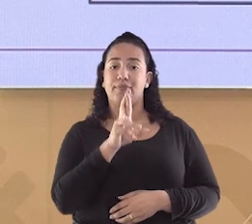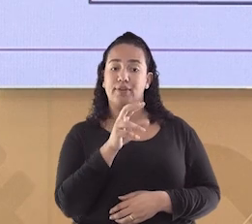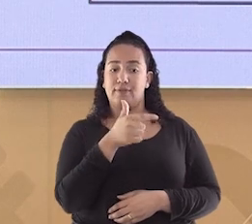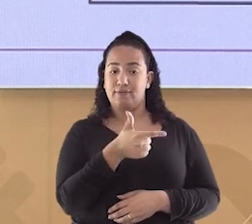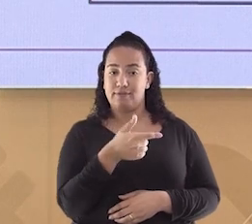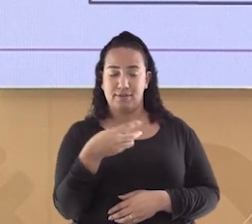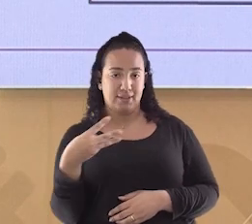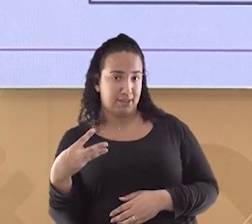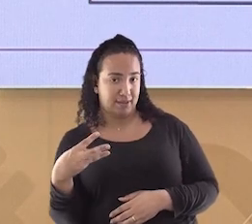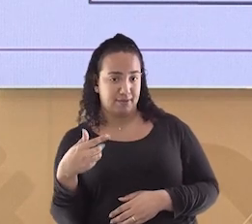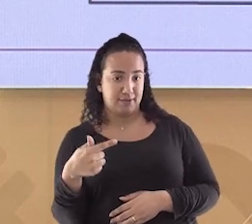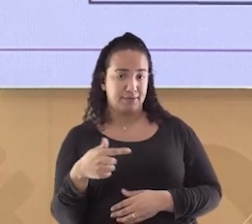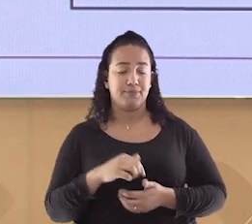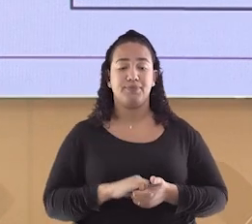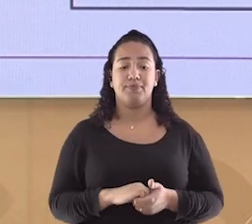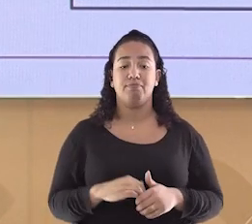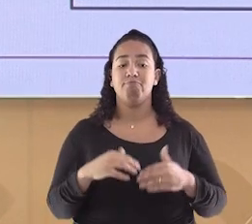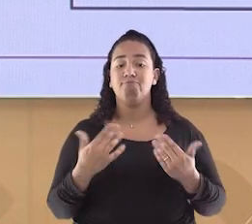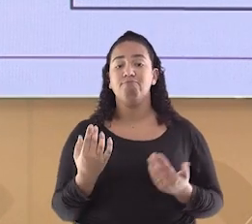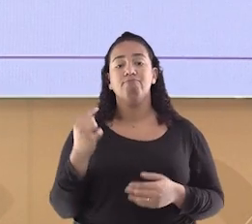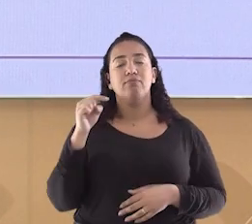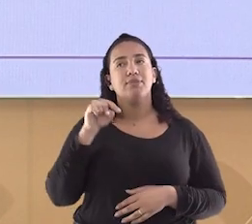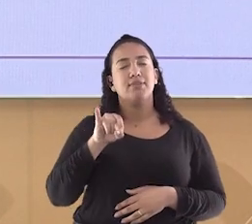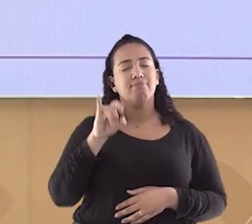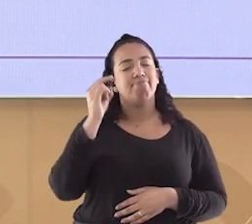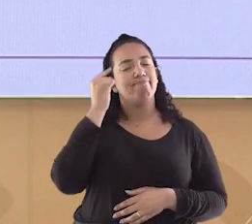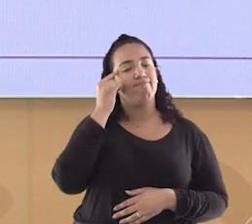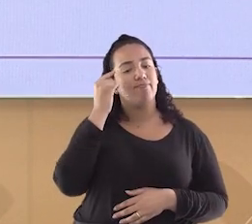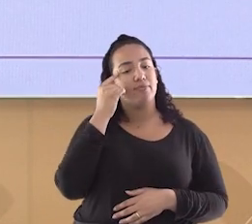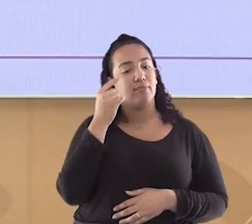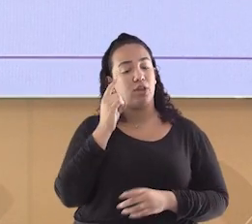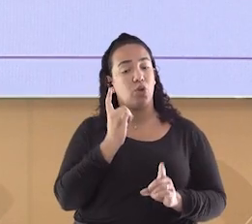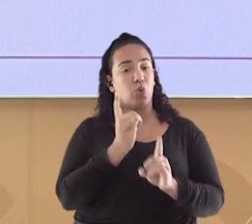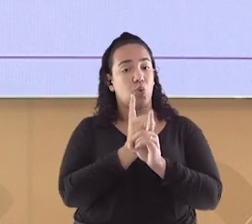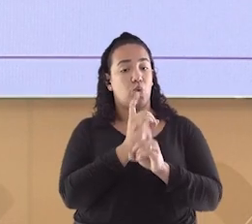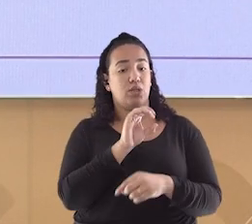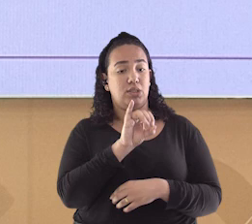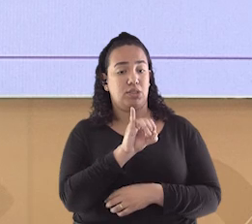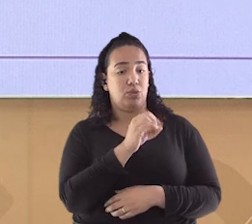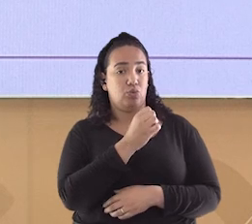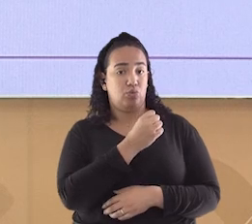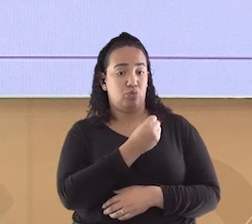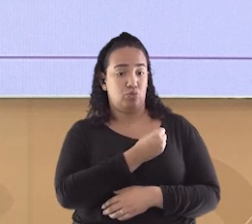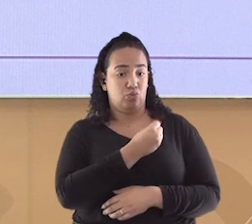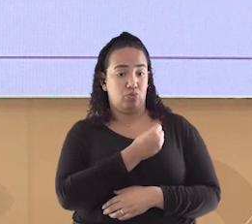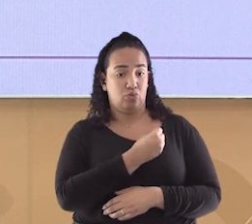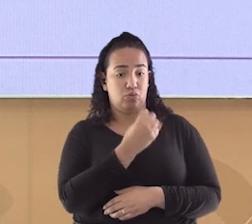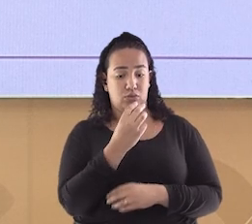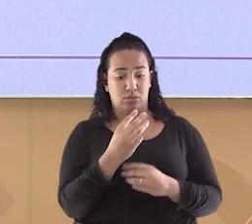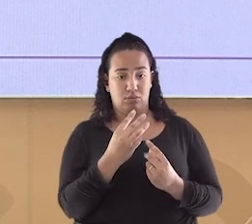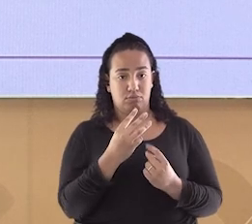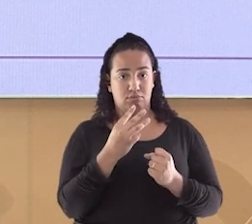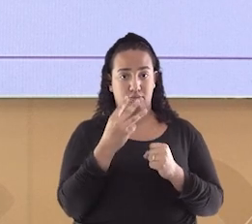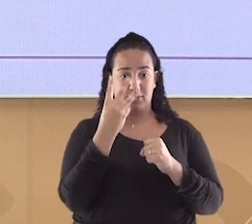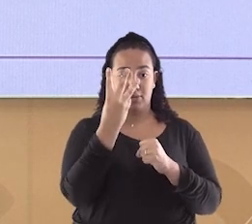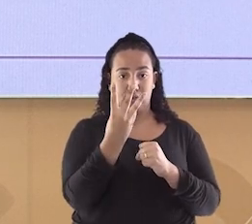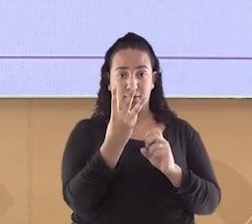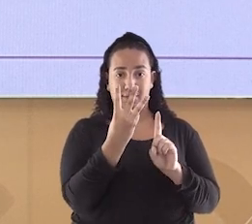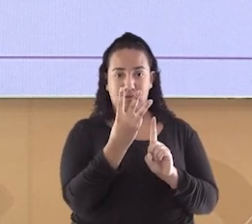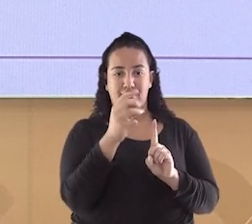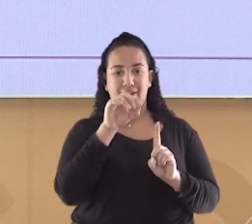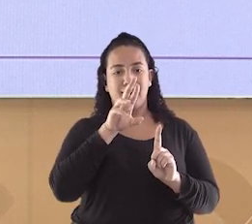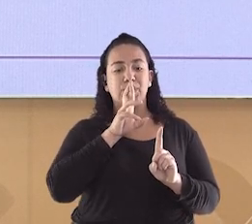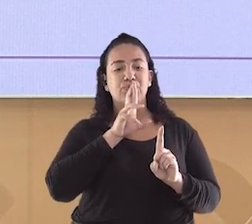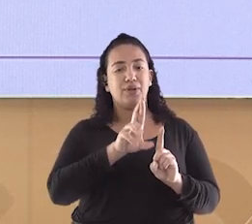em 27. Fazendo esse raciocínio, temos que o número que, se elevarmos a 3,